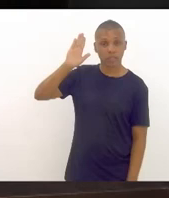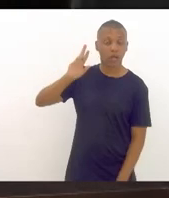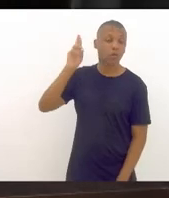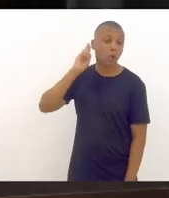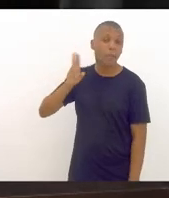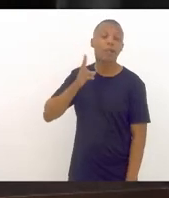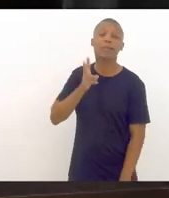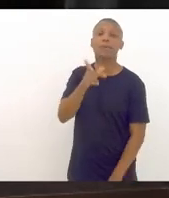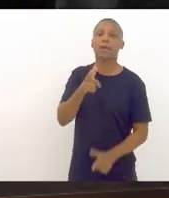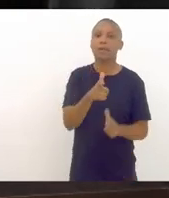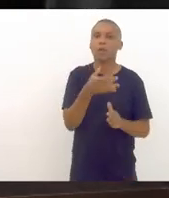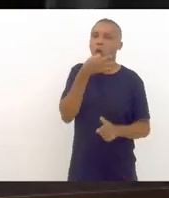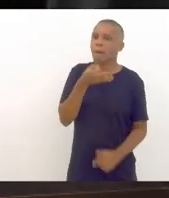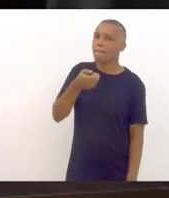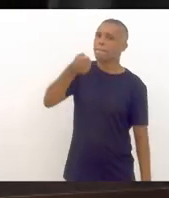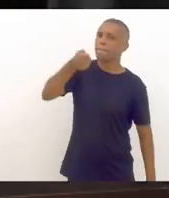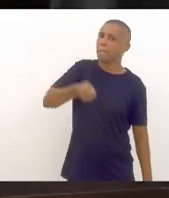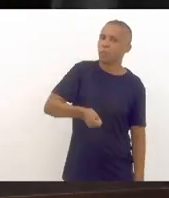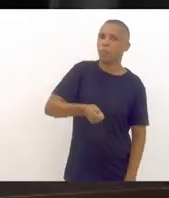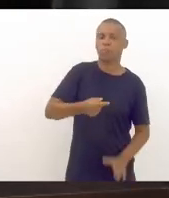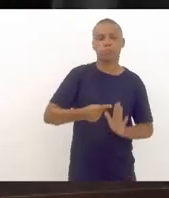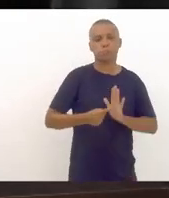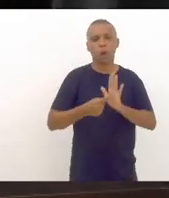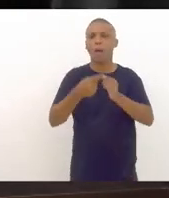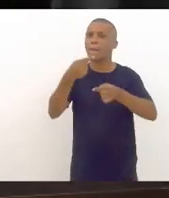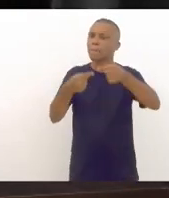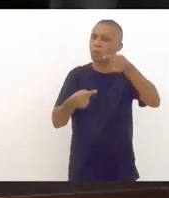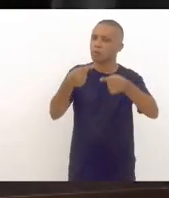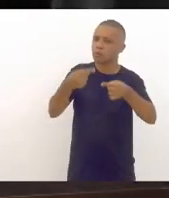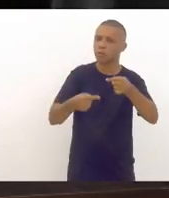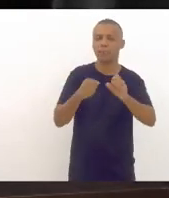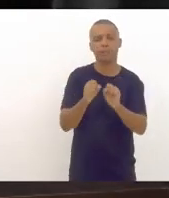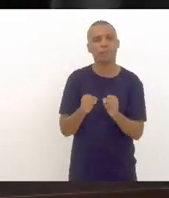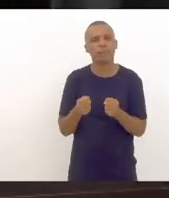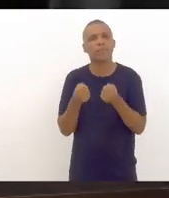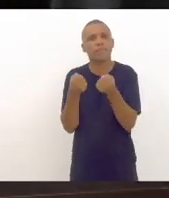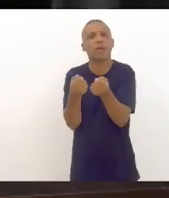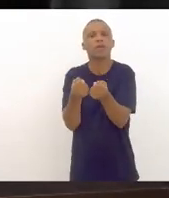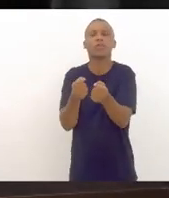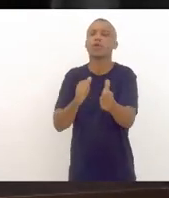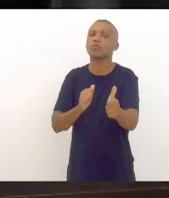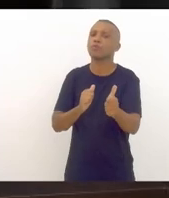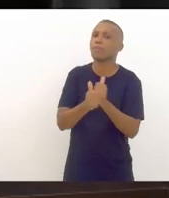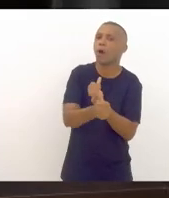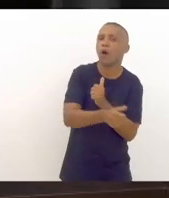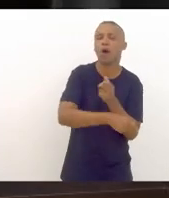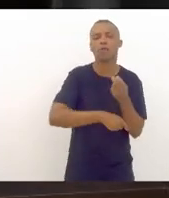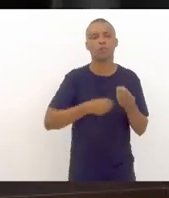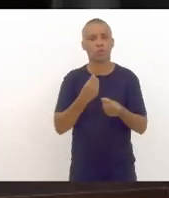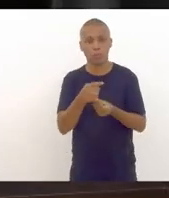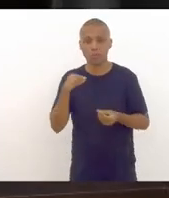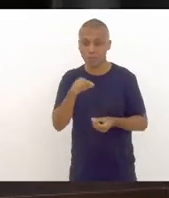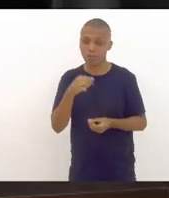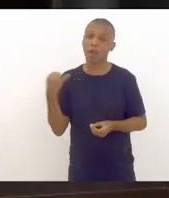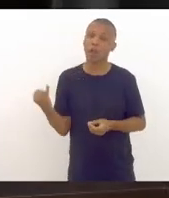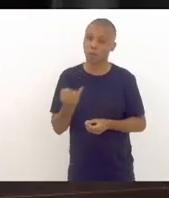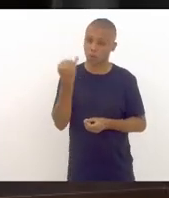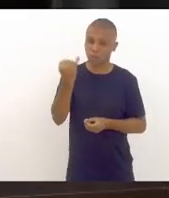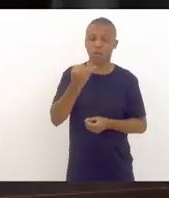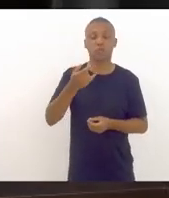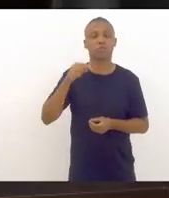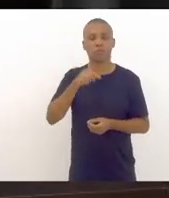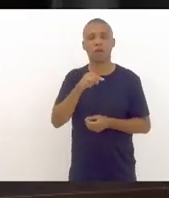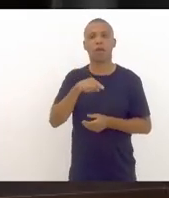que ele se posicionou politicamente, sempre na defesa do esporte, o quanto isso é importante, o quanto isso é